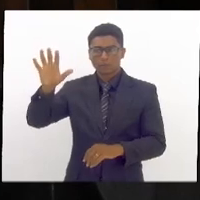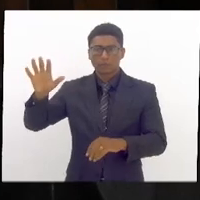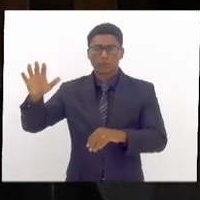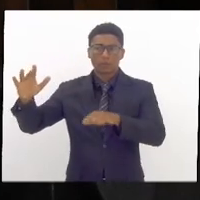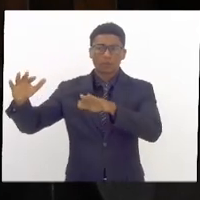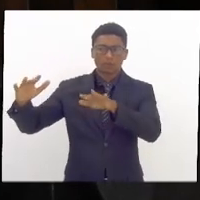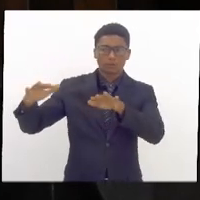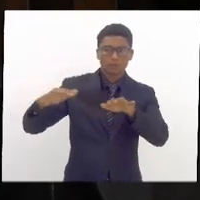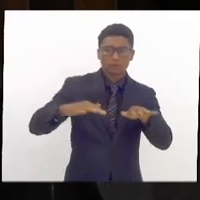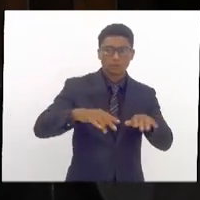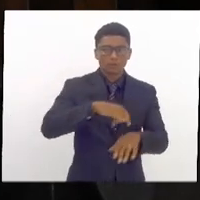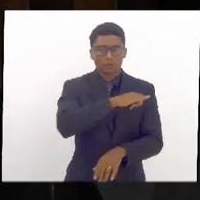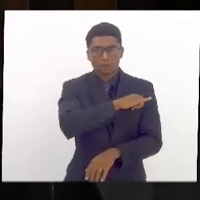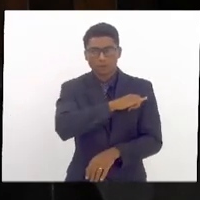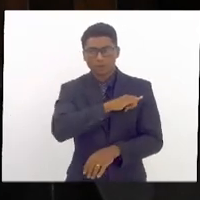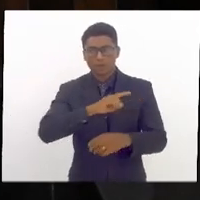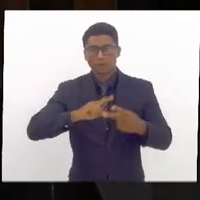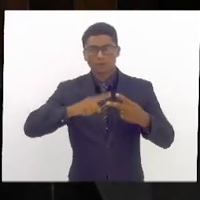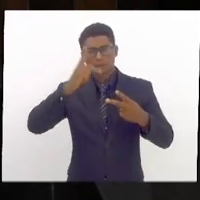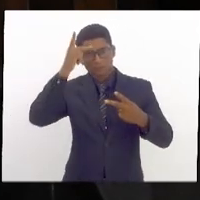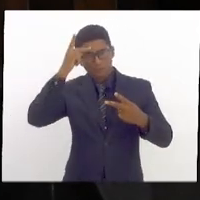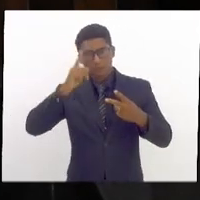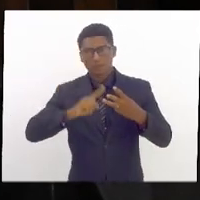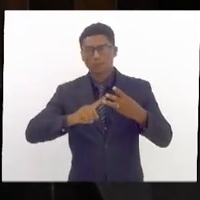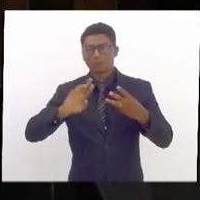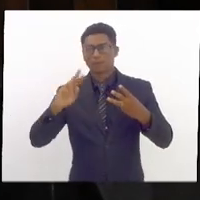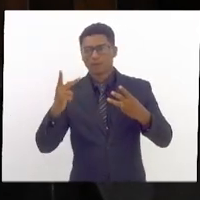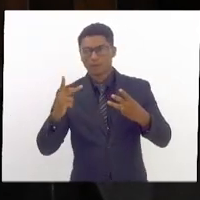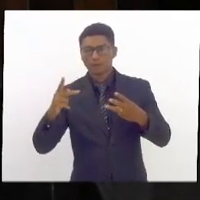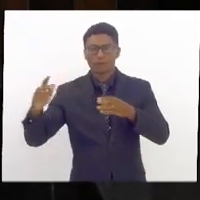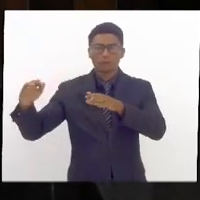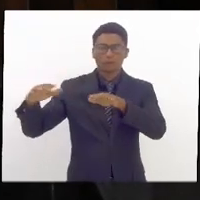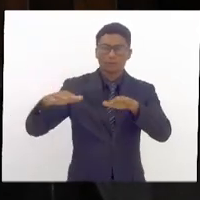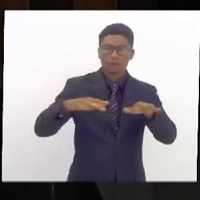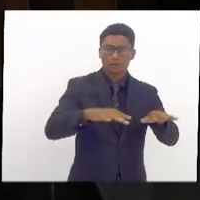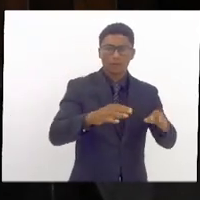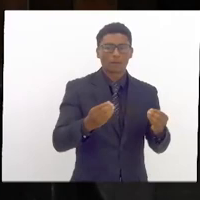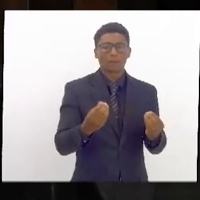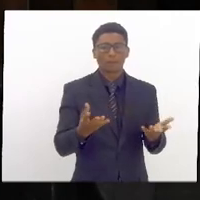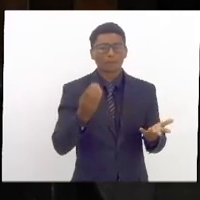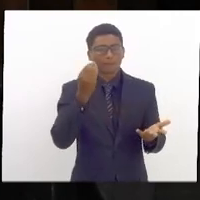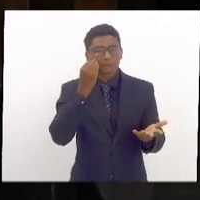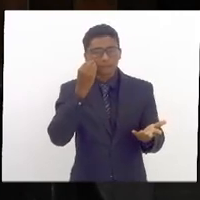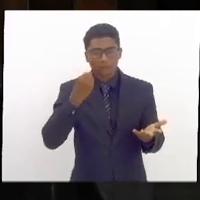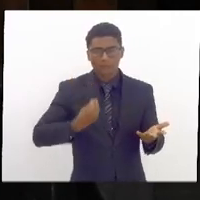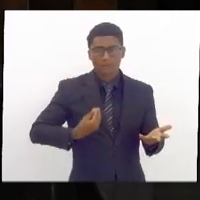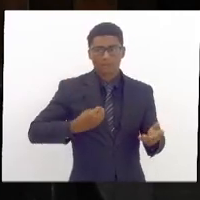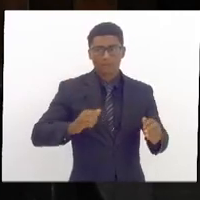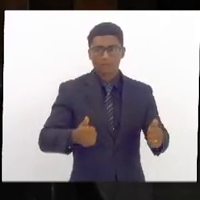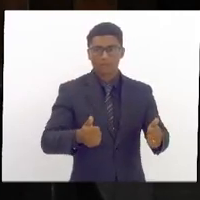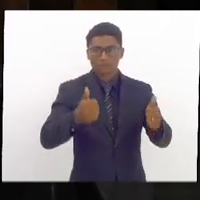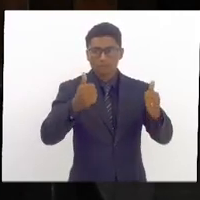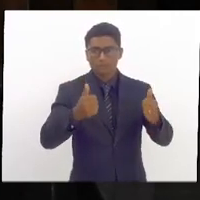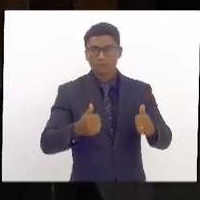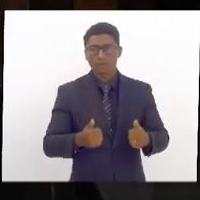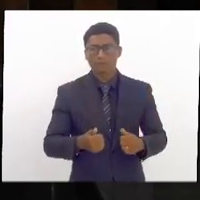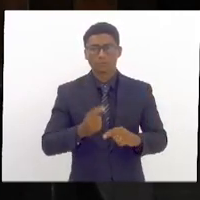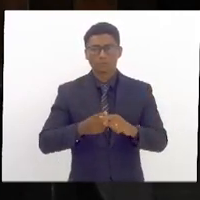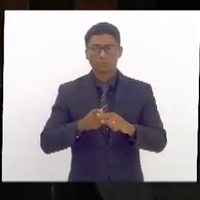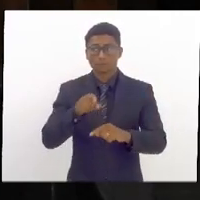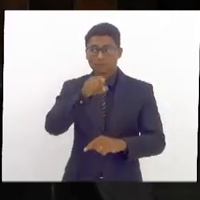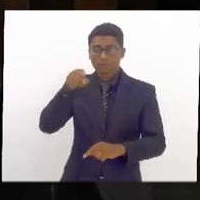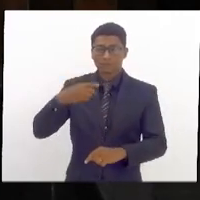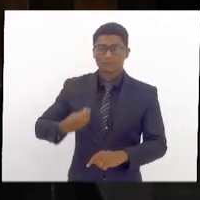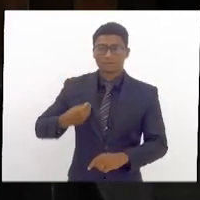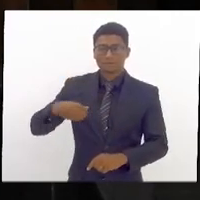do Sudeste, Rio, São Paulo, Belo Horizonte, tentar uma vida melhor do que os flagelos que viviam em